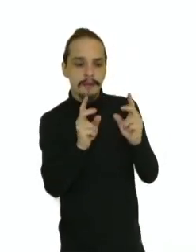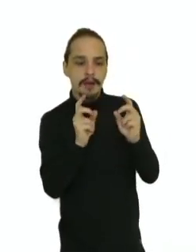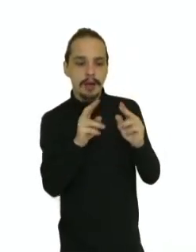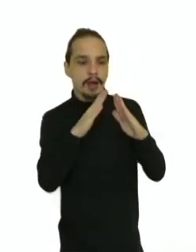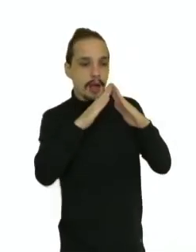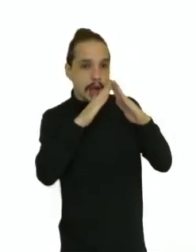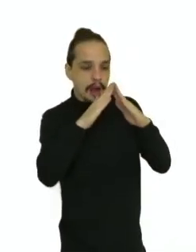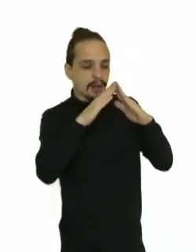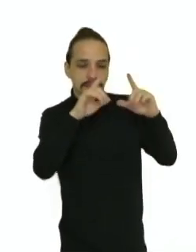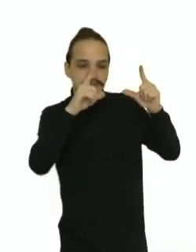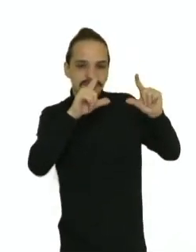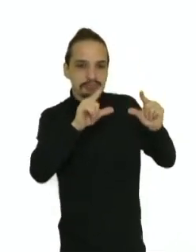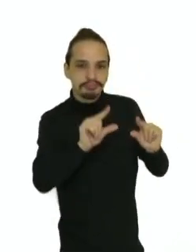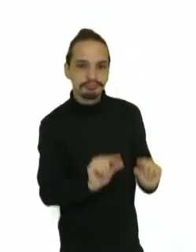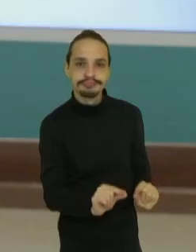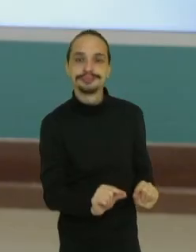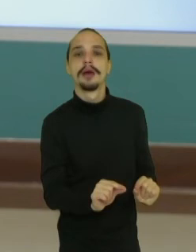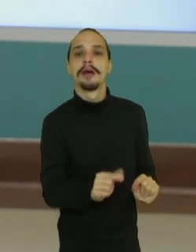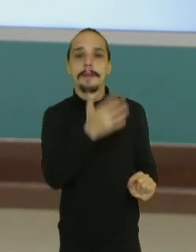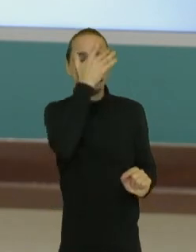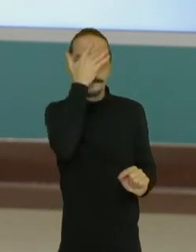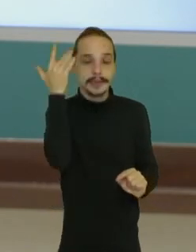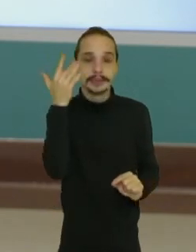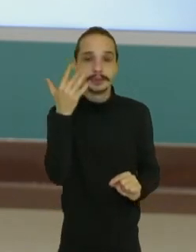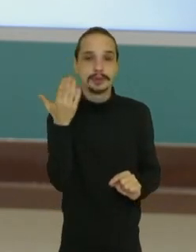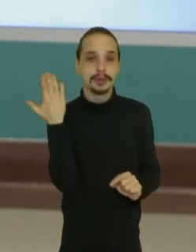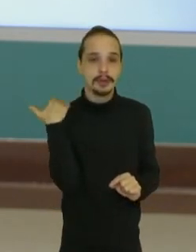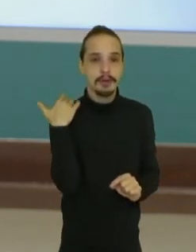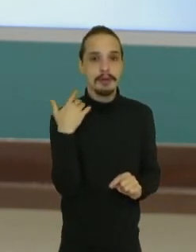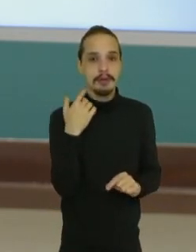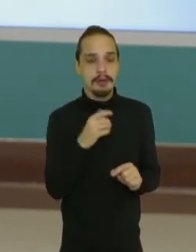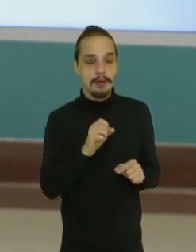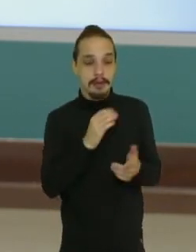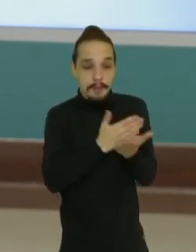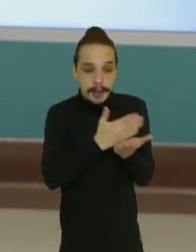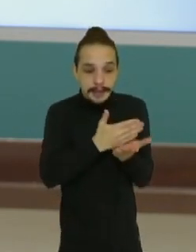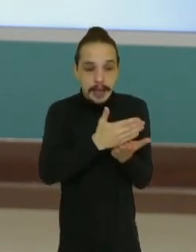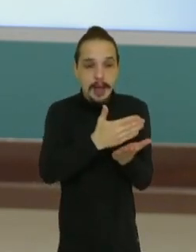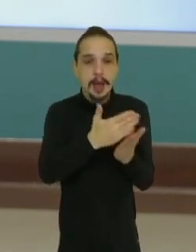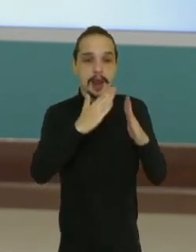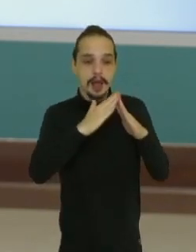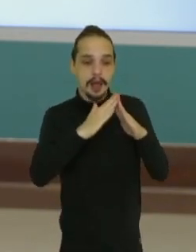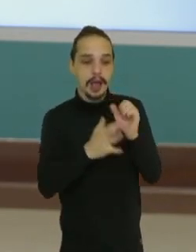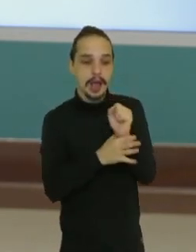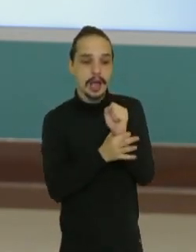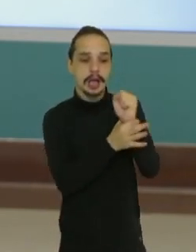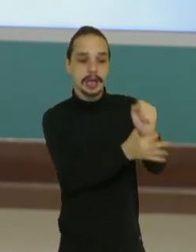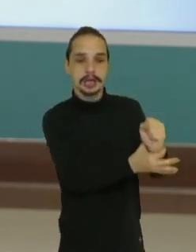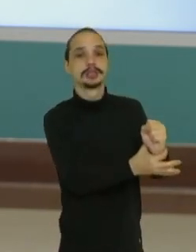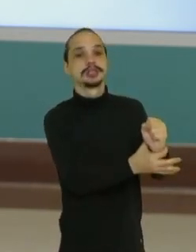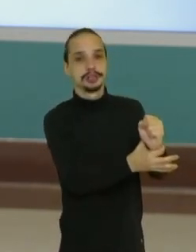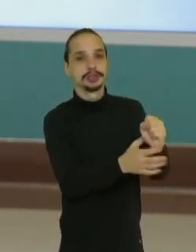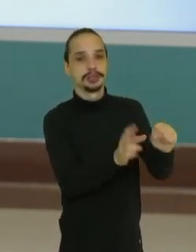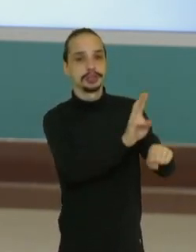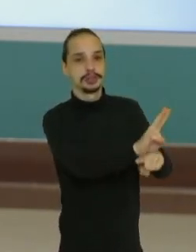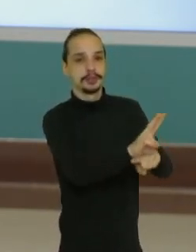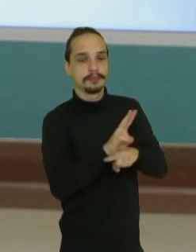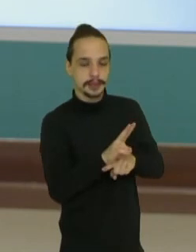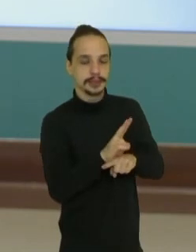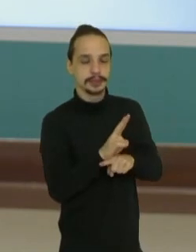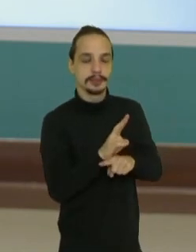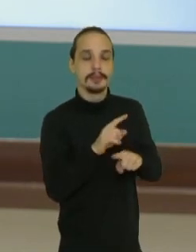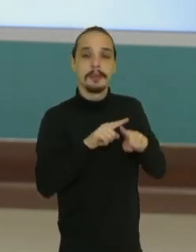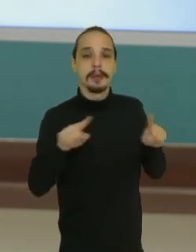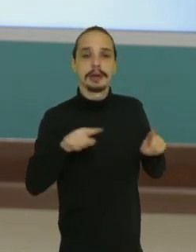a desvalorizar rapidamente, pois as pessoas hipotecavam suas casas para garantir empréstimos e não tinham mais como pagar.